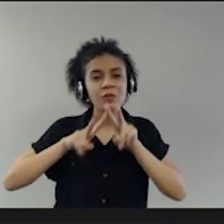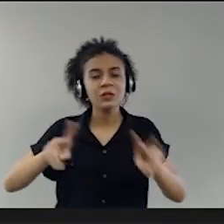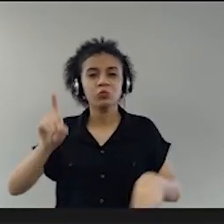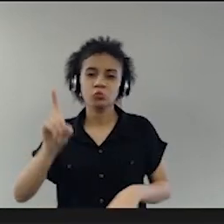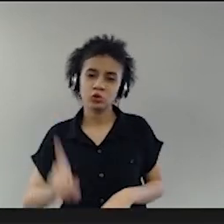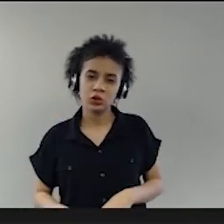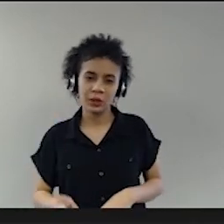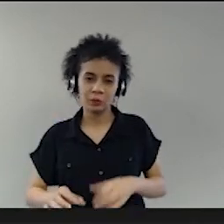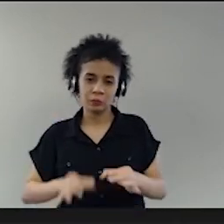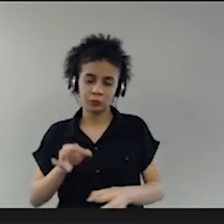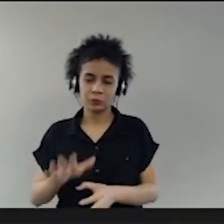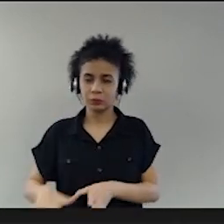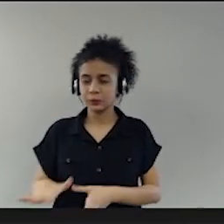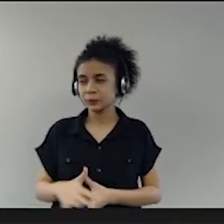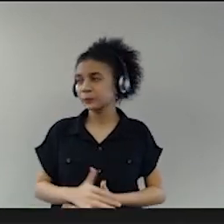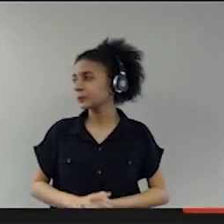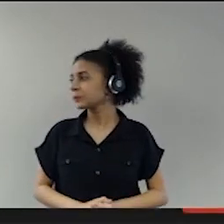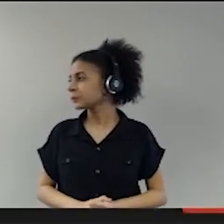direito.